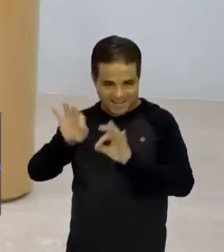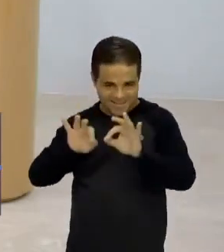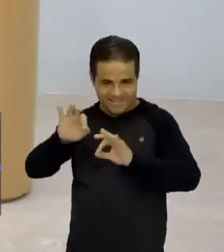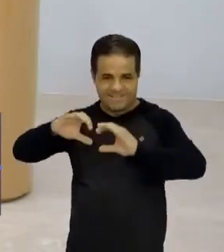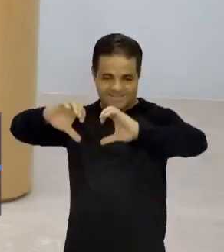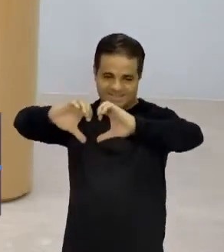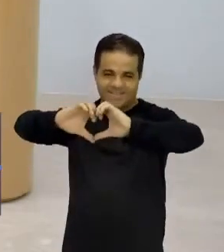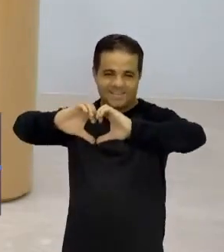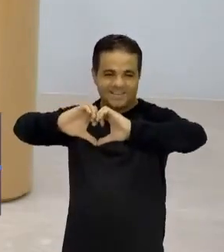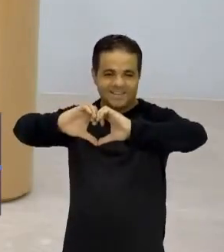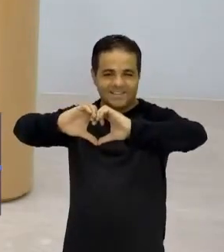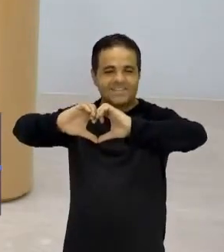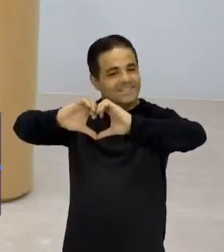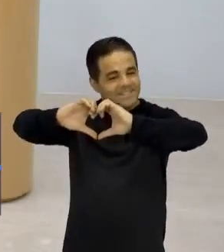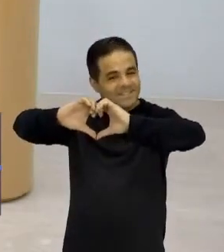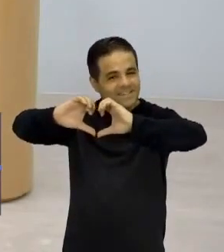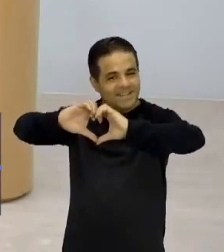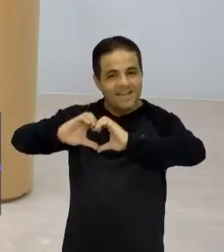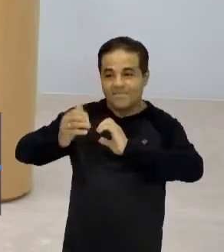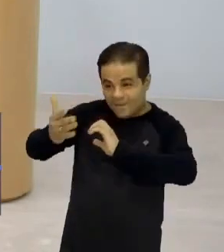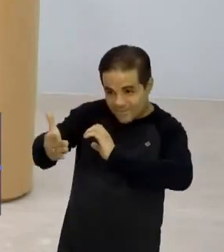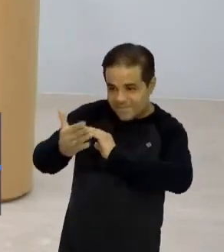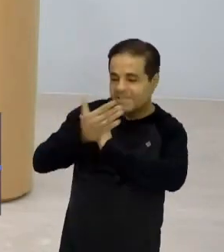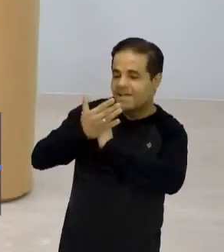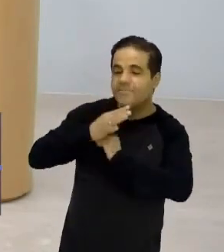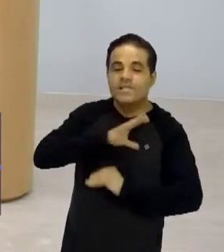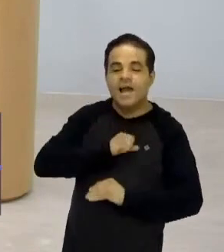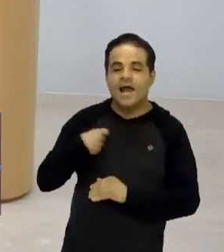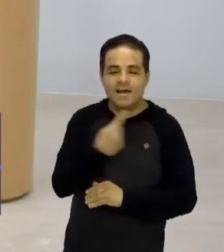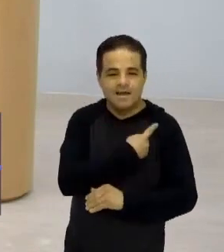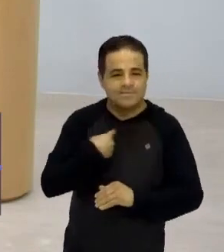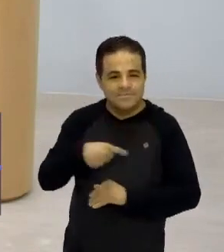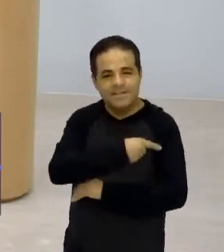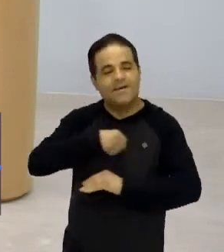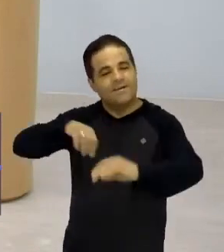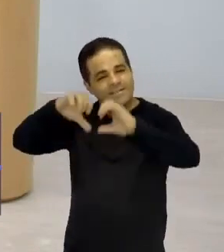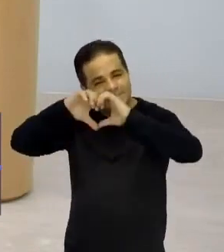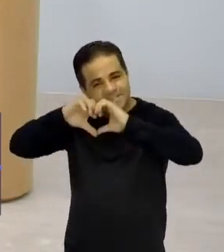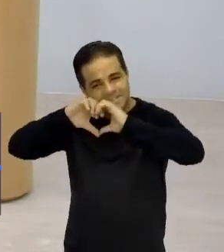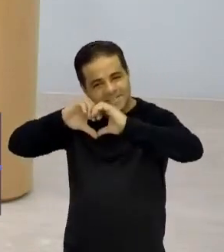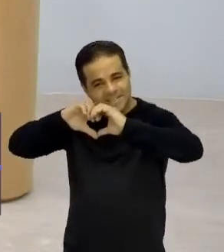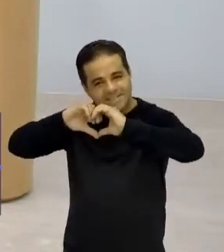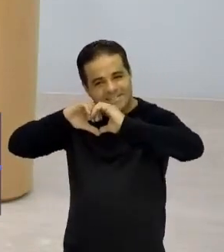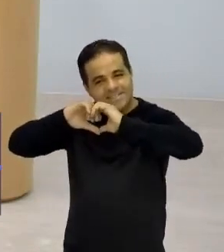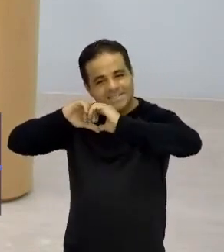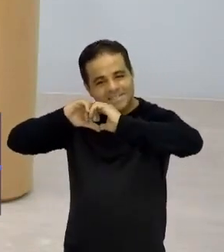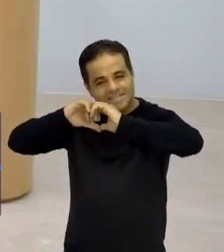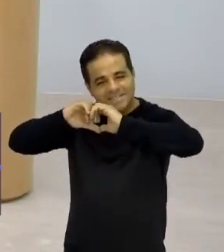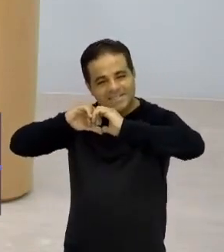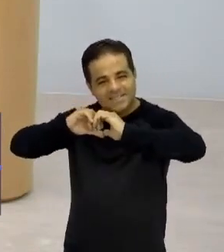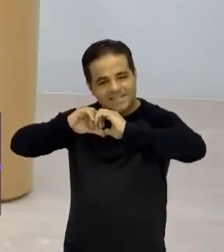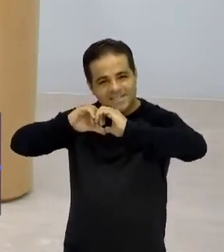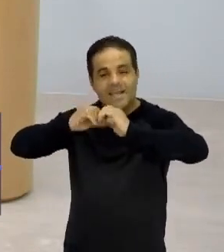diretora. Ô, Maria. Pra você, que você nos ama muito. Maria, você ama a gente. É nóis,